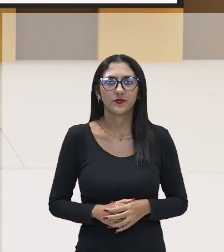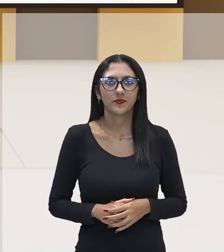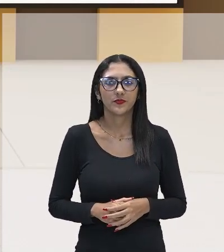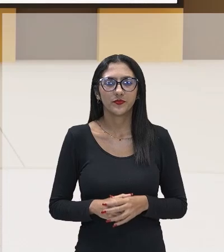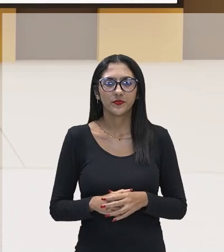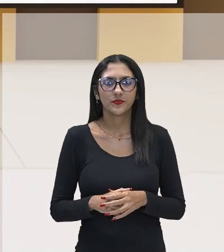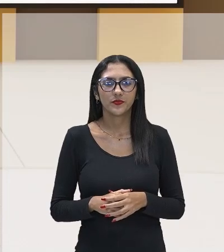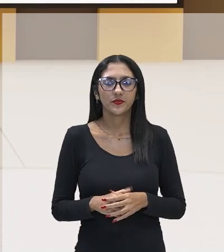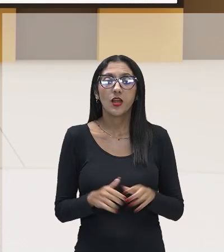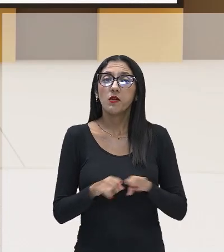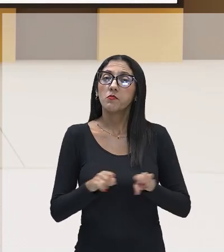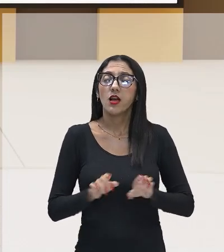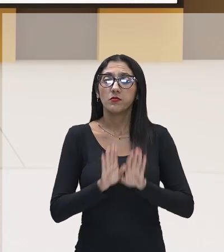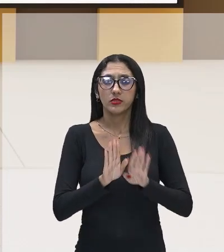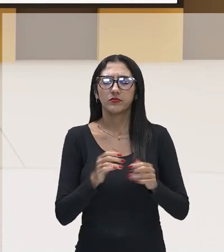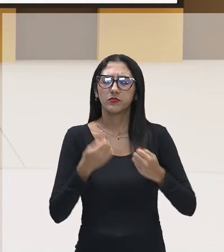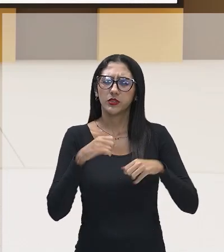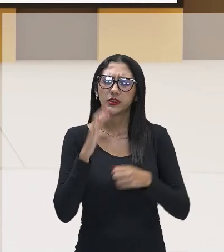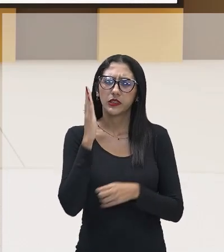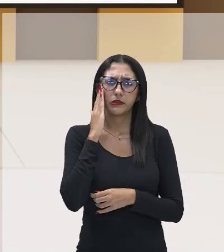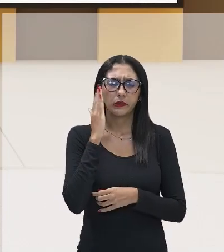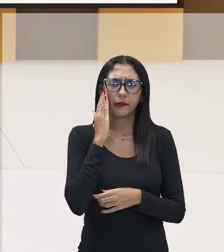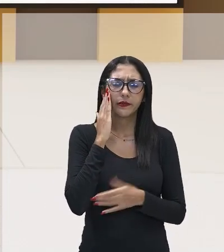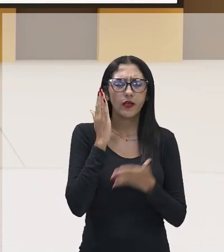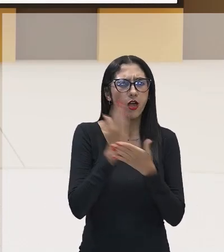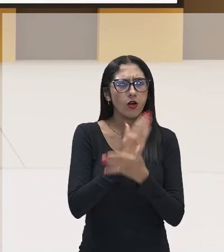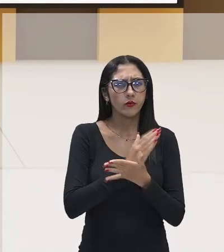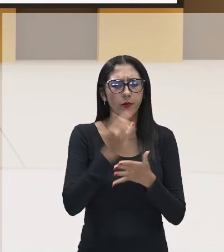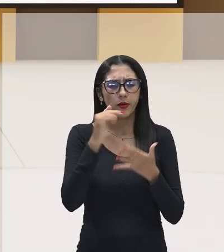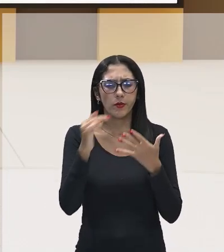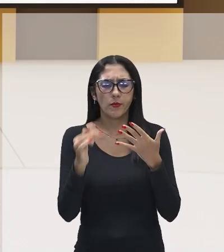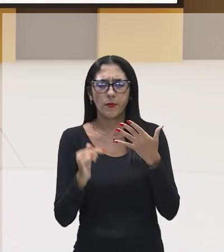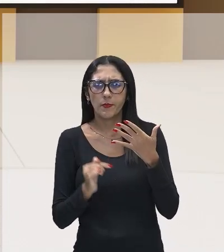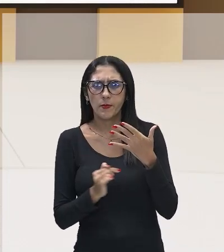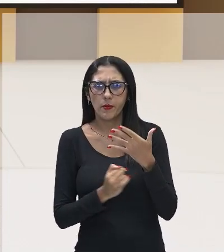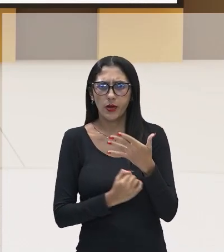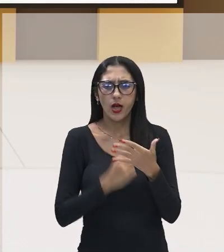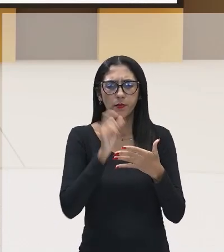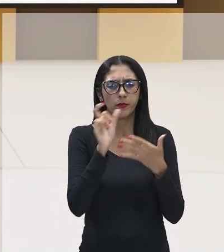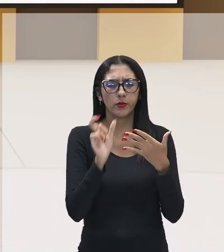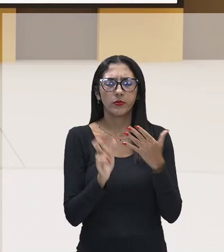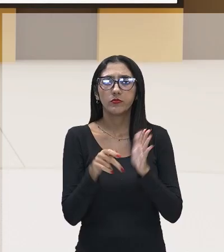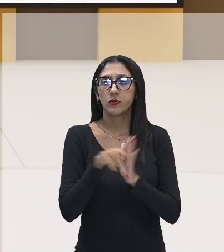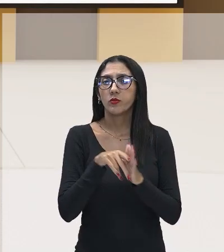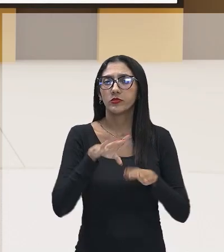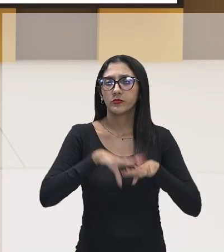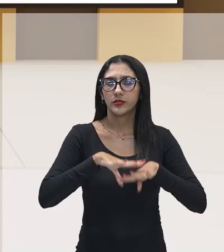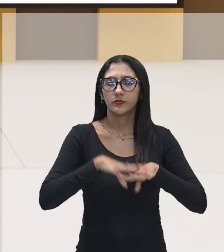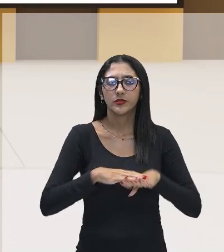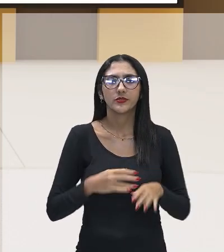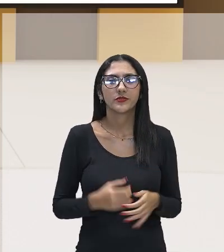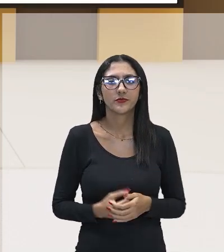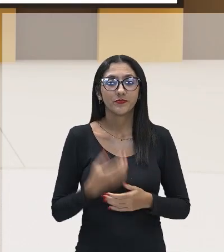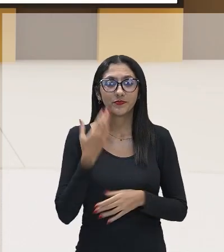vai ter que conhecer, né, vários termos da nossa matemática financeira. E é isso que a gente vai conhecer agora. Vamos